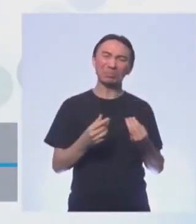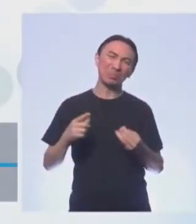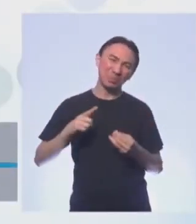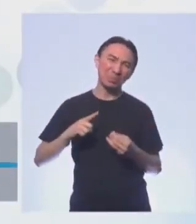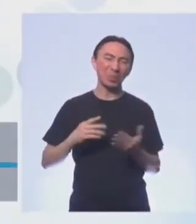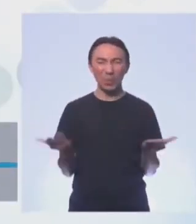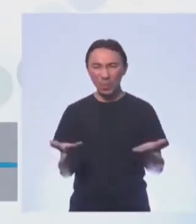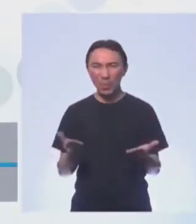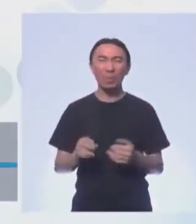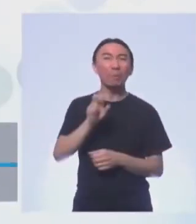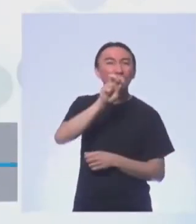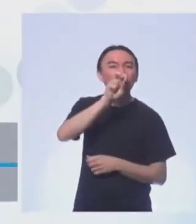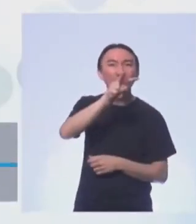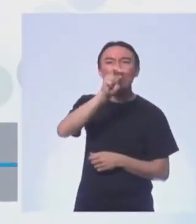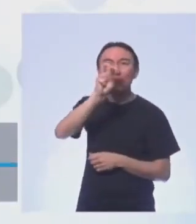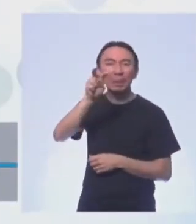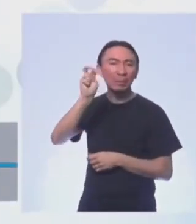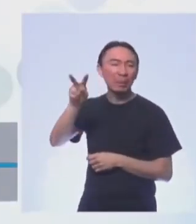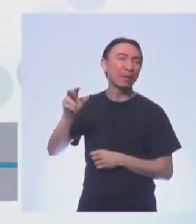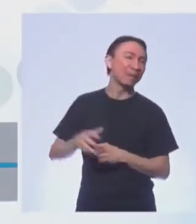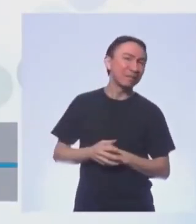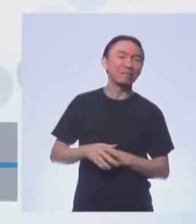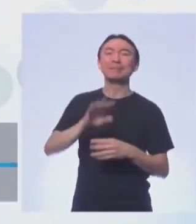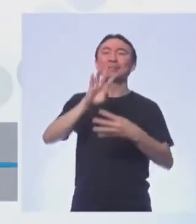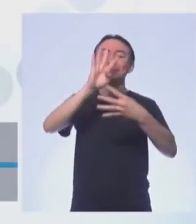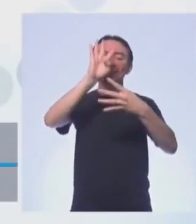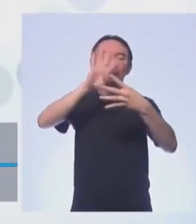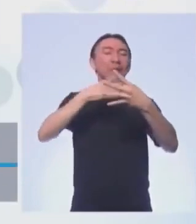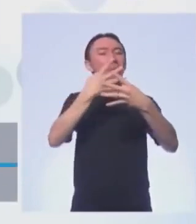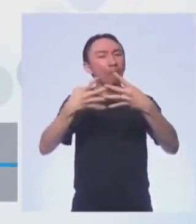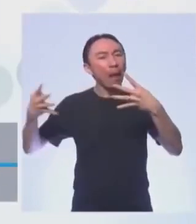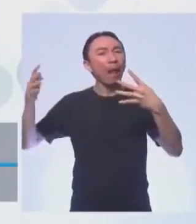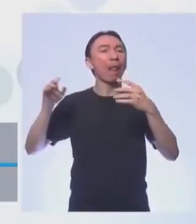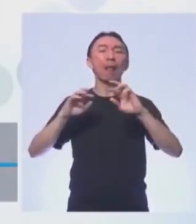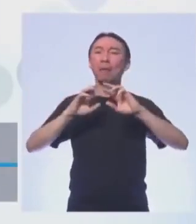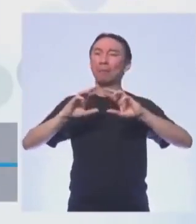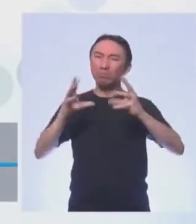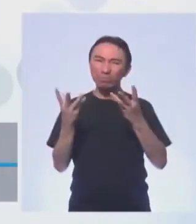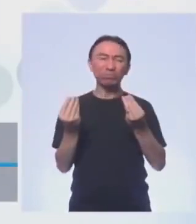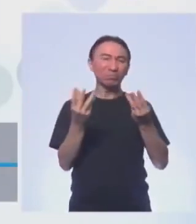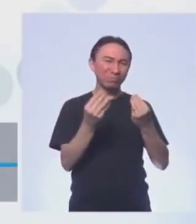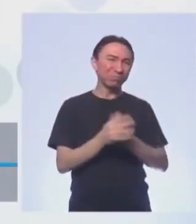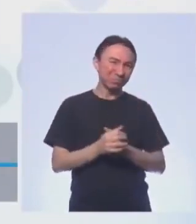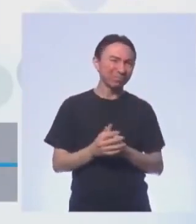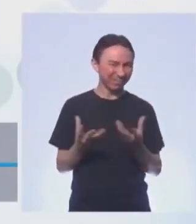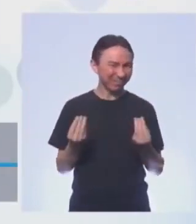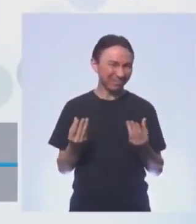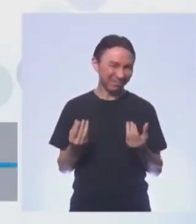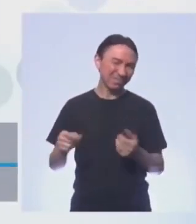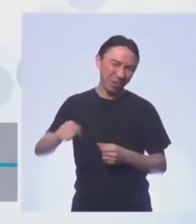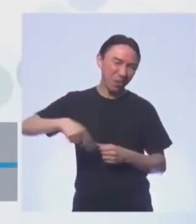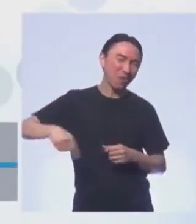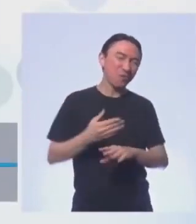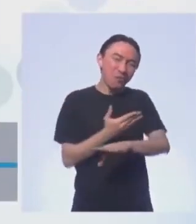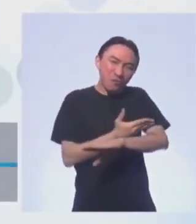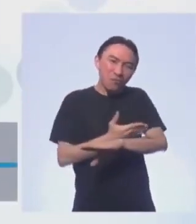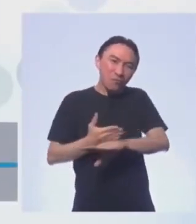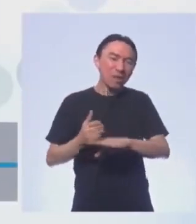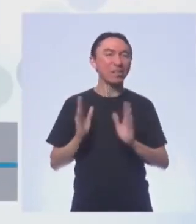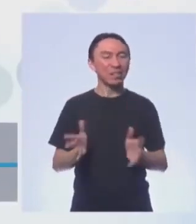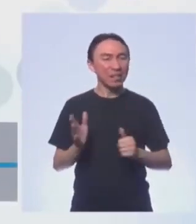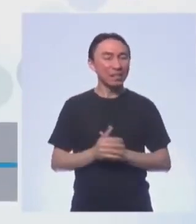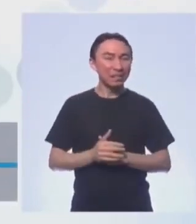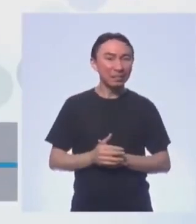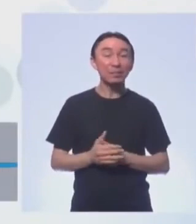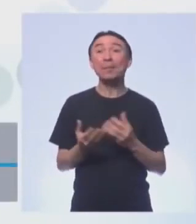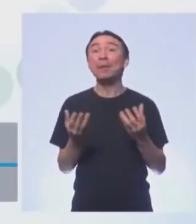né? Outros tipos de textos, tabelas, né? Não hoje, né? Já é comum na nossa vida. Então, a gente vai perceber como é que funciona isso, né?